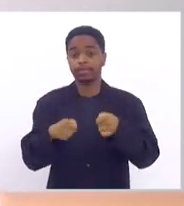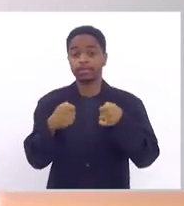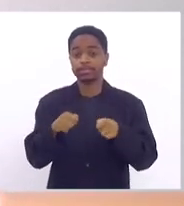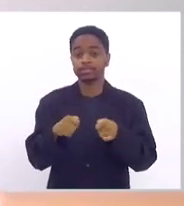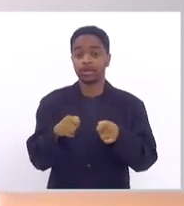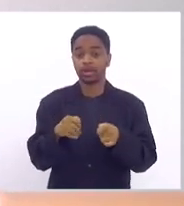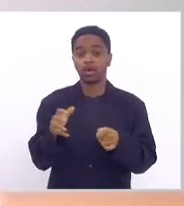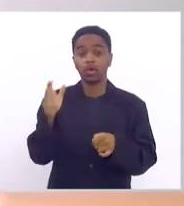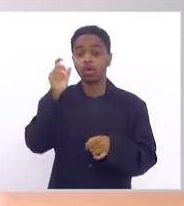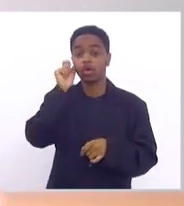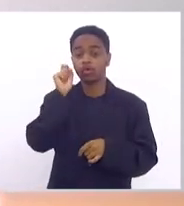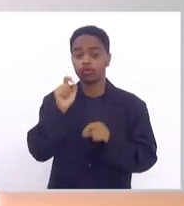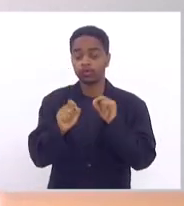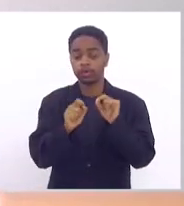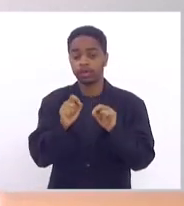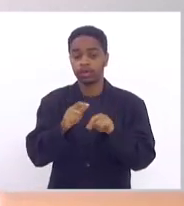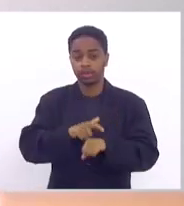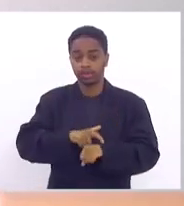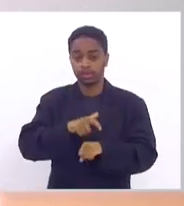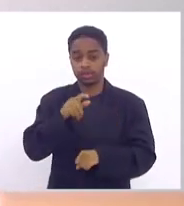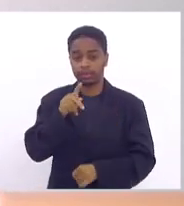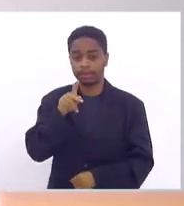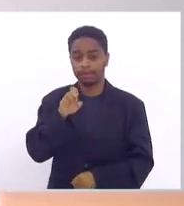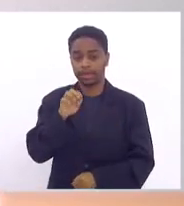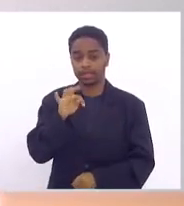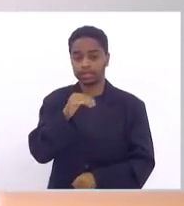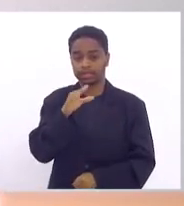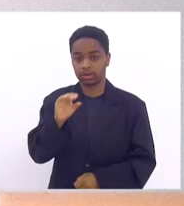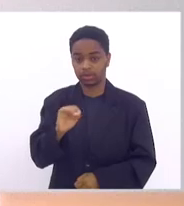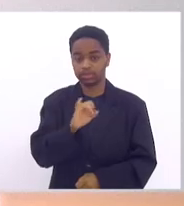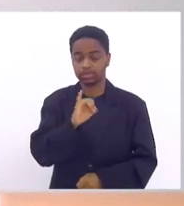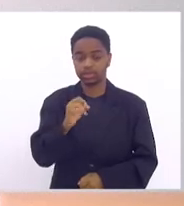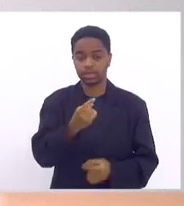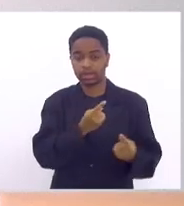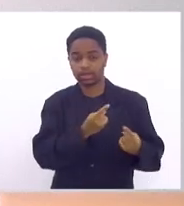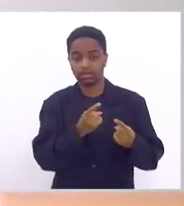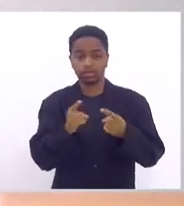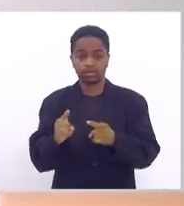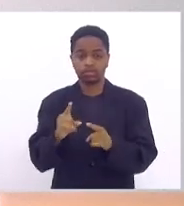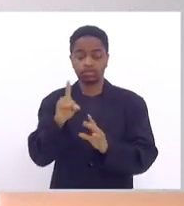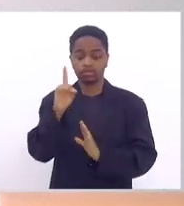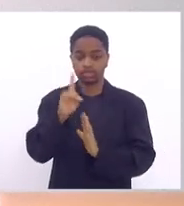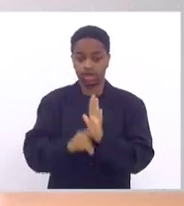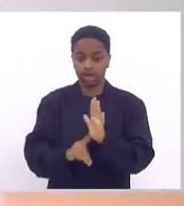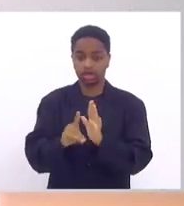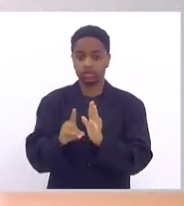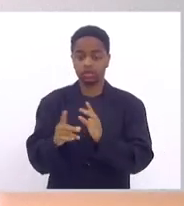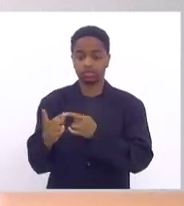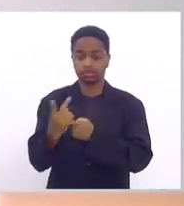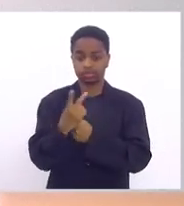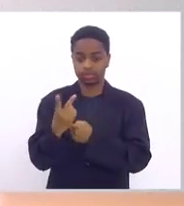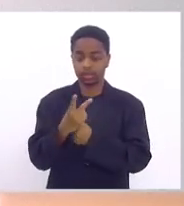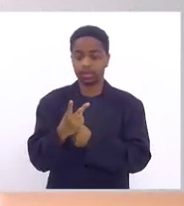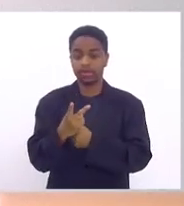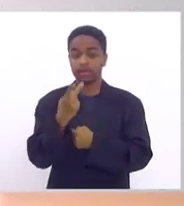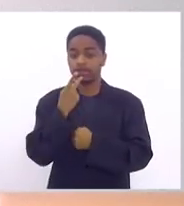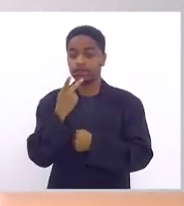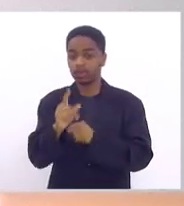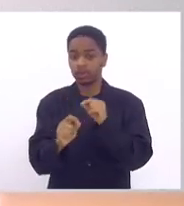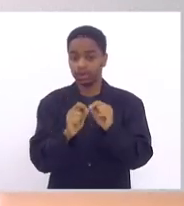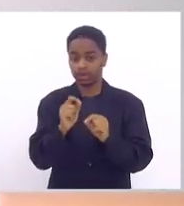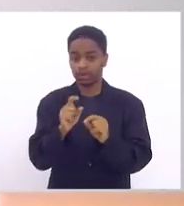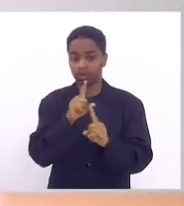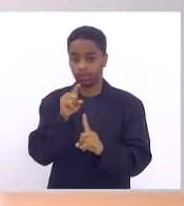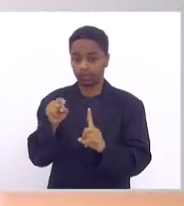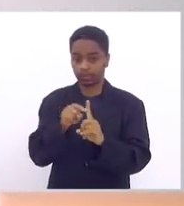seguinte na petição de quem atacou o direito à imunidade foi dito com todas as letras que o que se pretendia